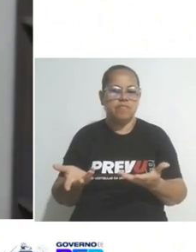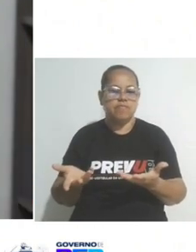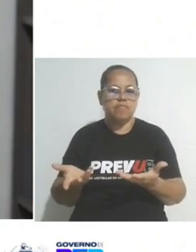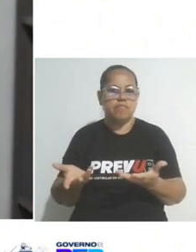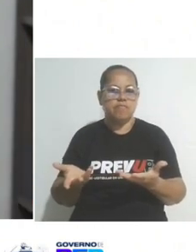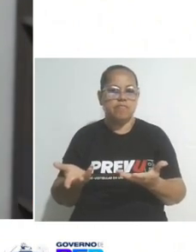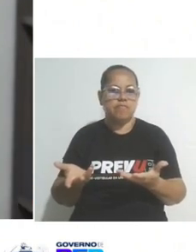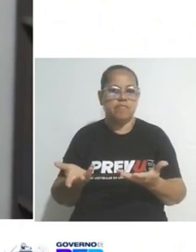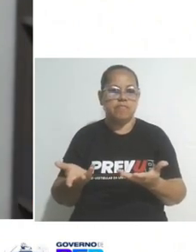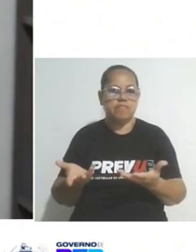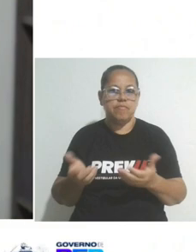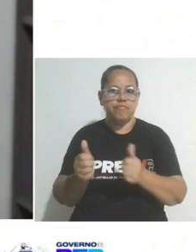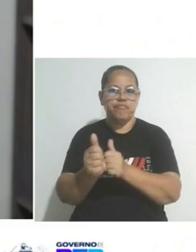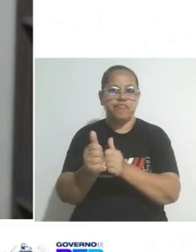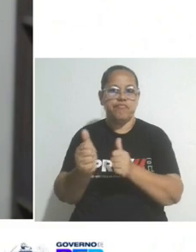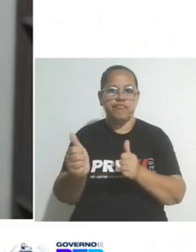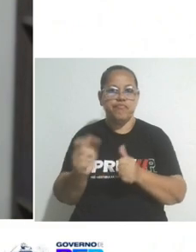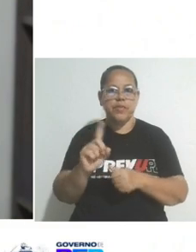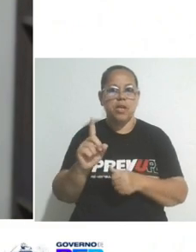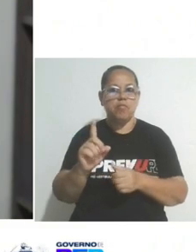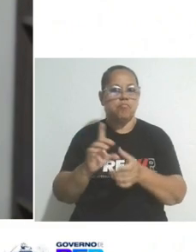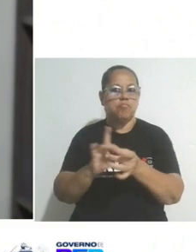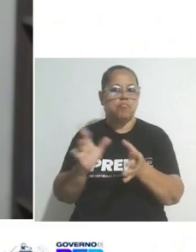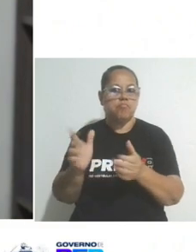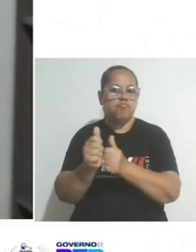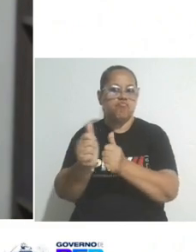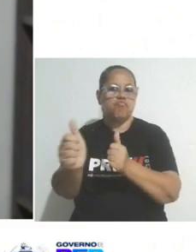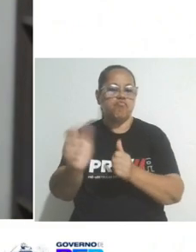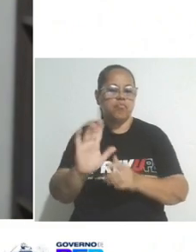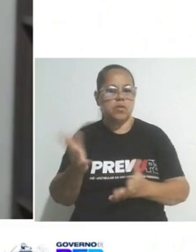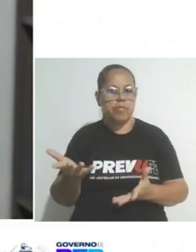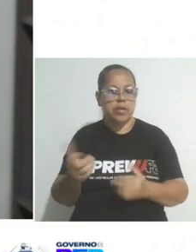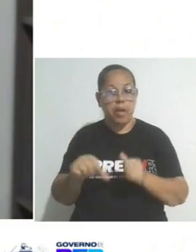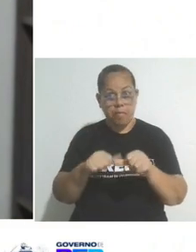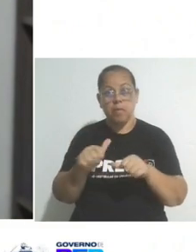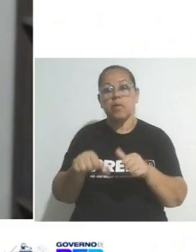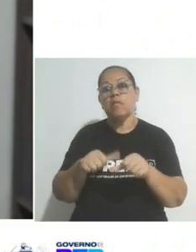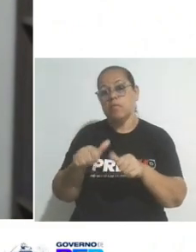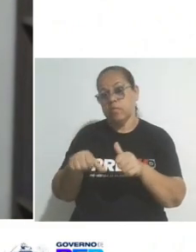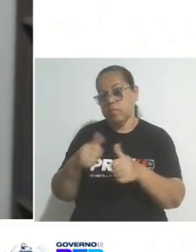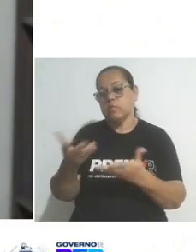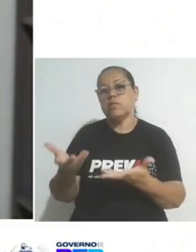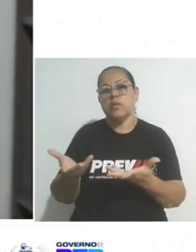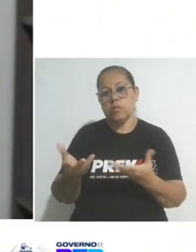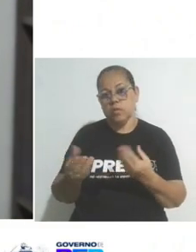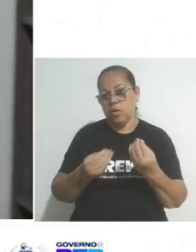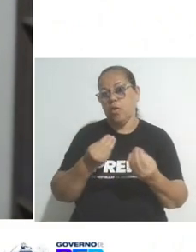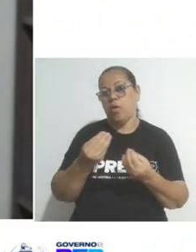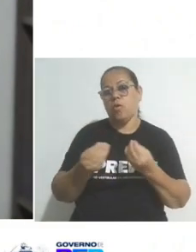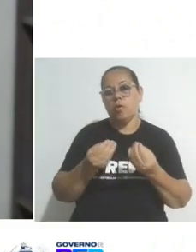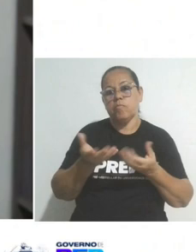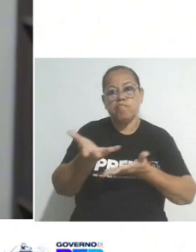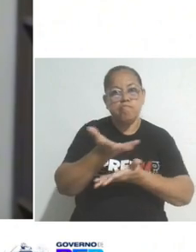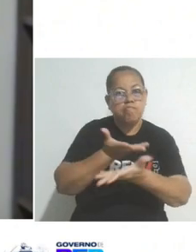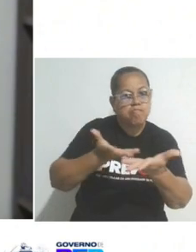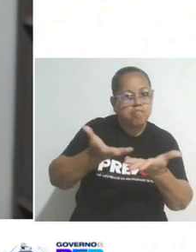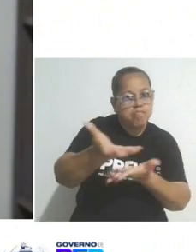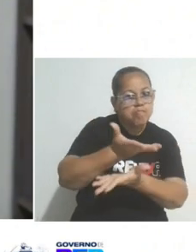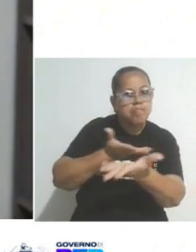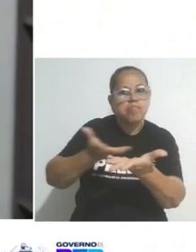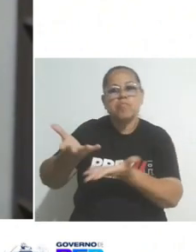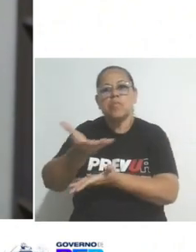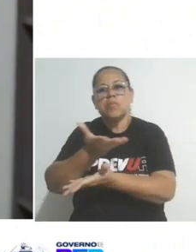unfollowing que é deixar de seguir o outro isso altera a forma de inter-relação e de